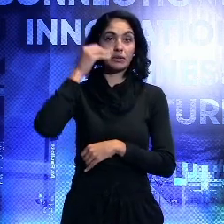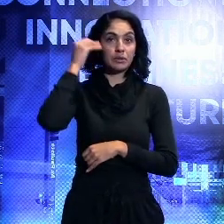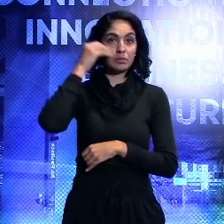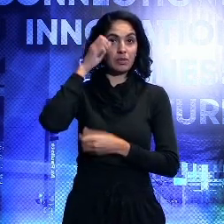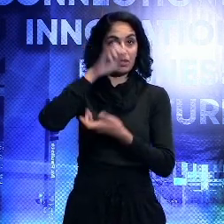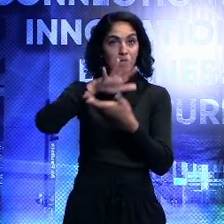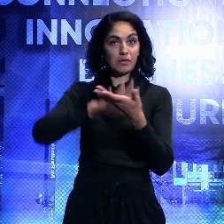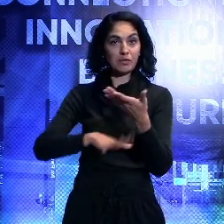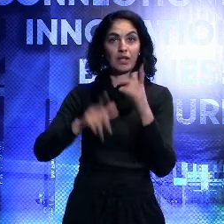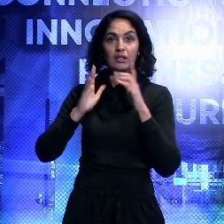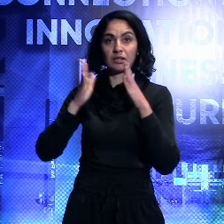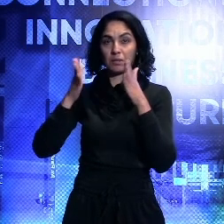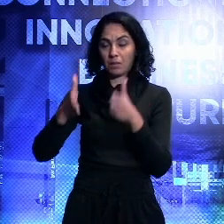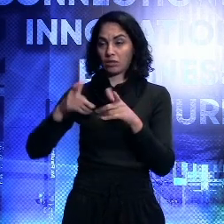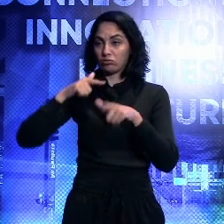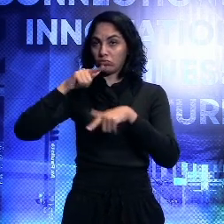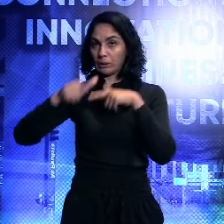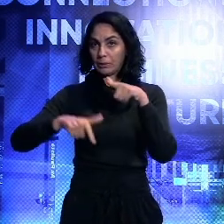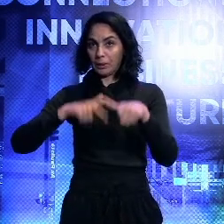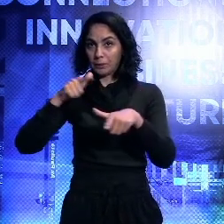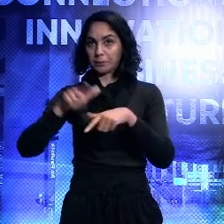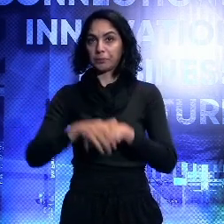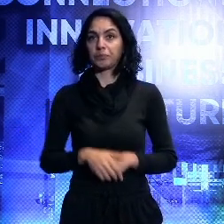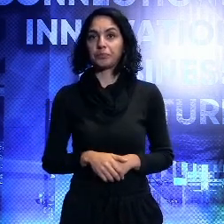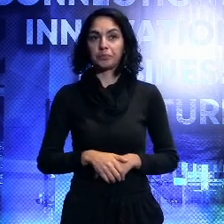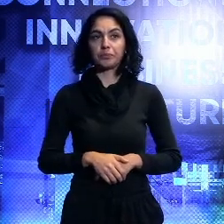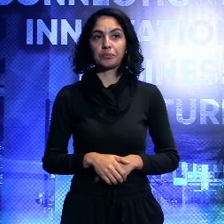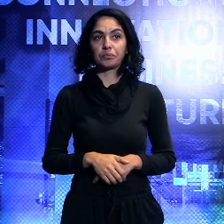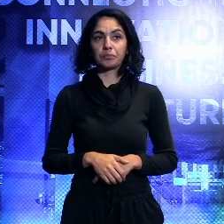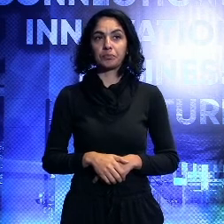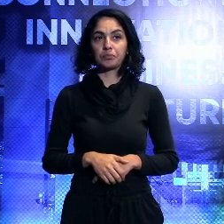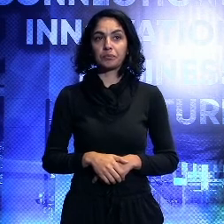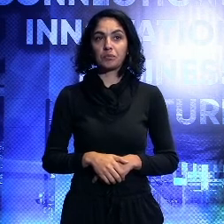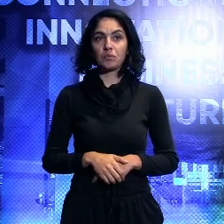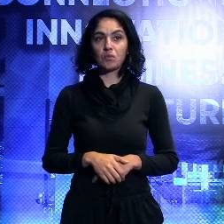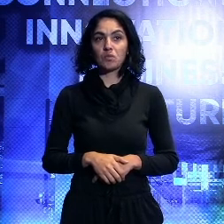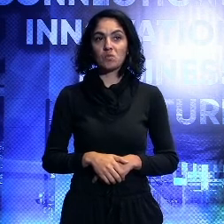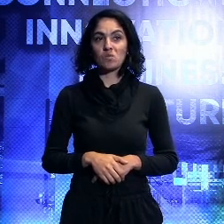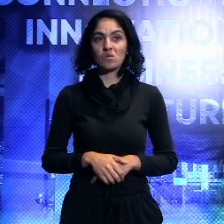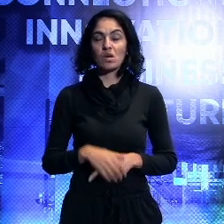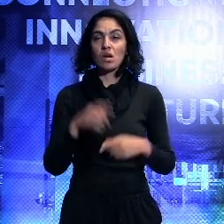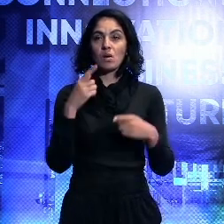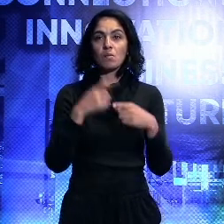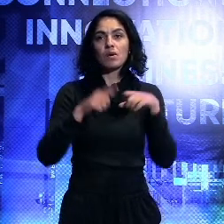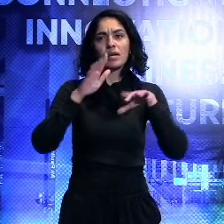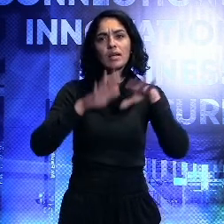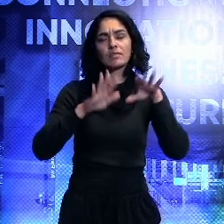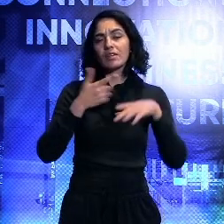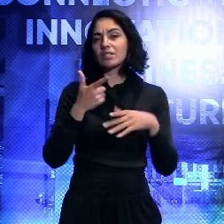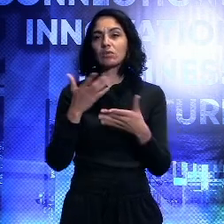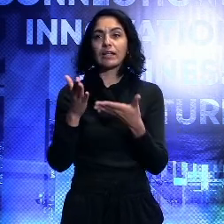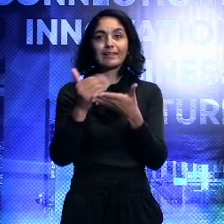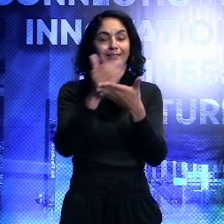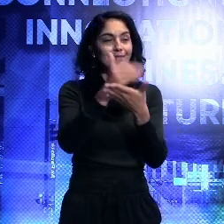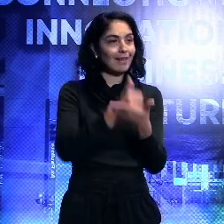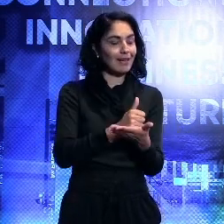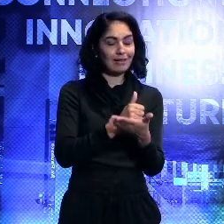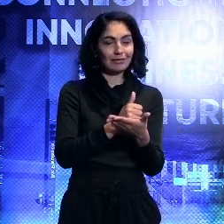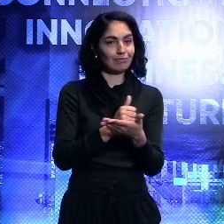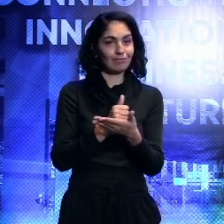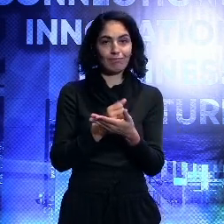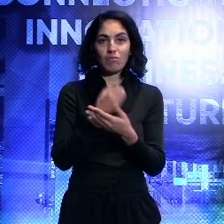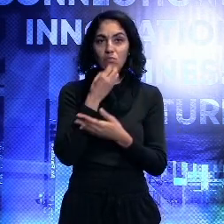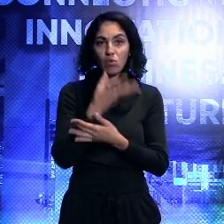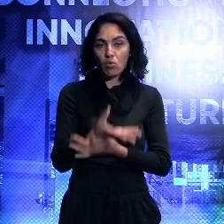parte do trabalho. E aí a gente vai falar de validação. Porque muitas vezes a gente não tem dados suficientes no começo do projeto para criar uma